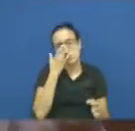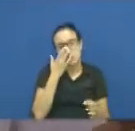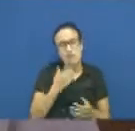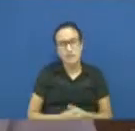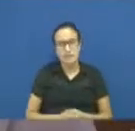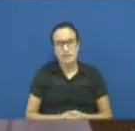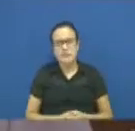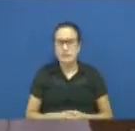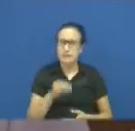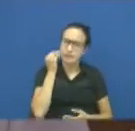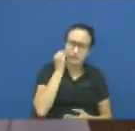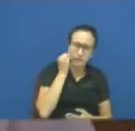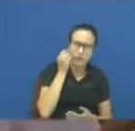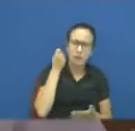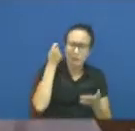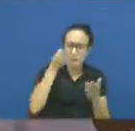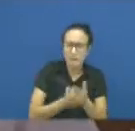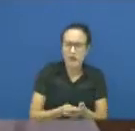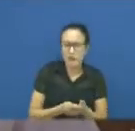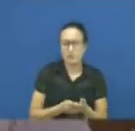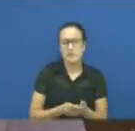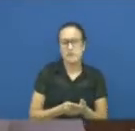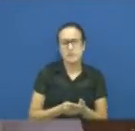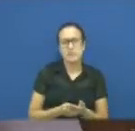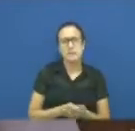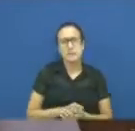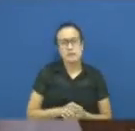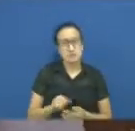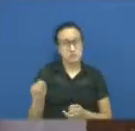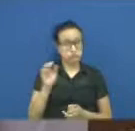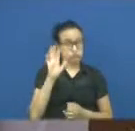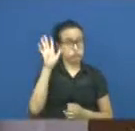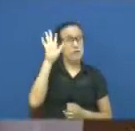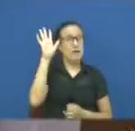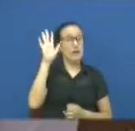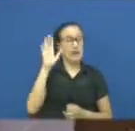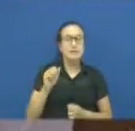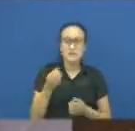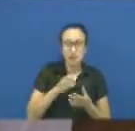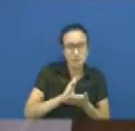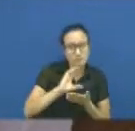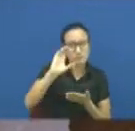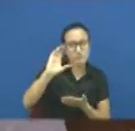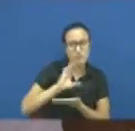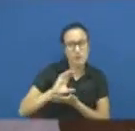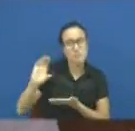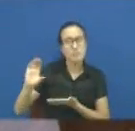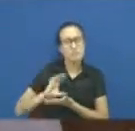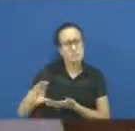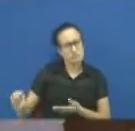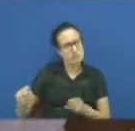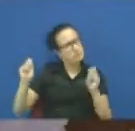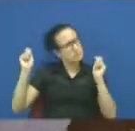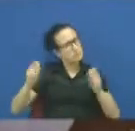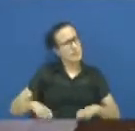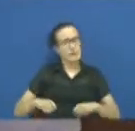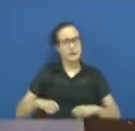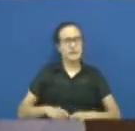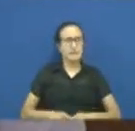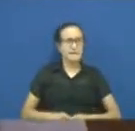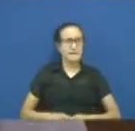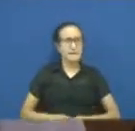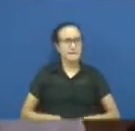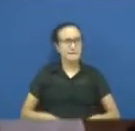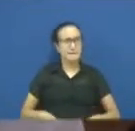repassam, pagam um ISS bastante alto, e eu acho que a conscientização dessas empresas e das diretorias